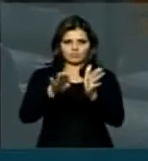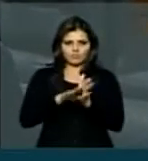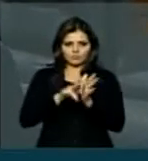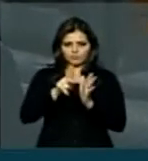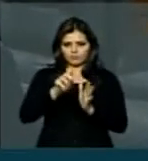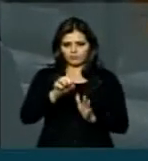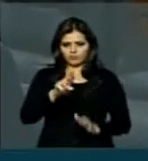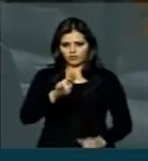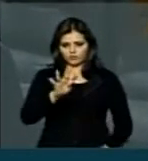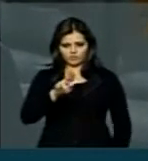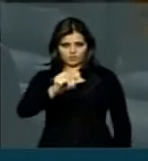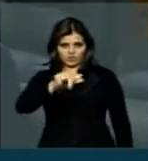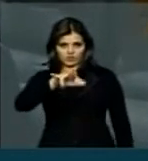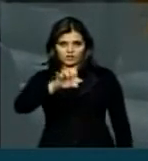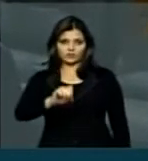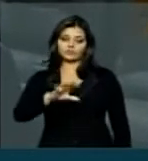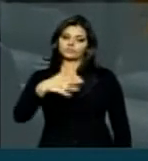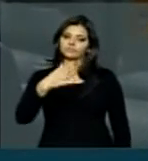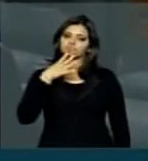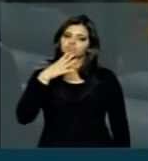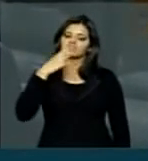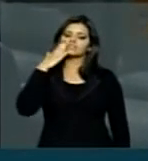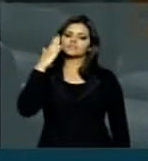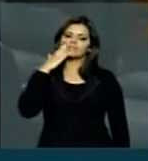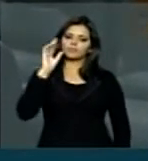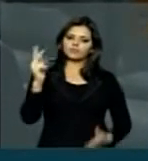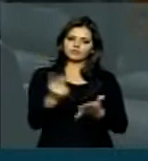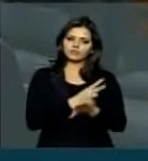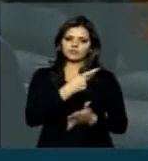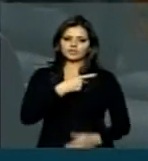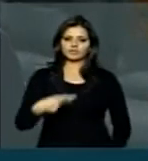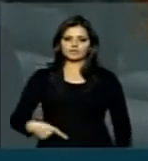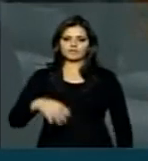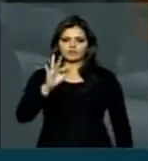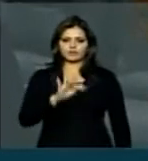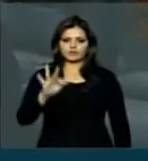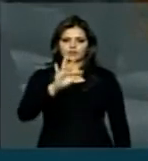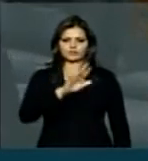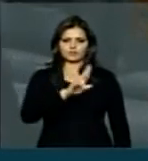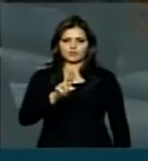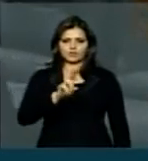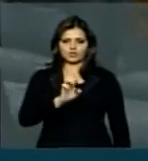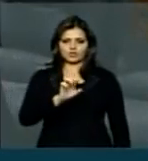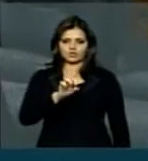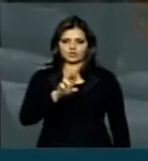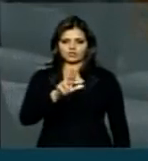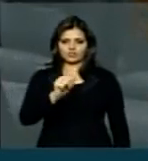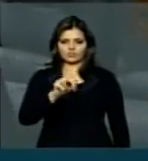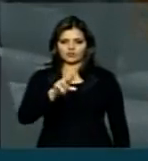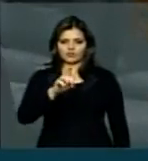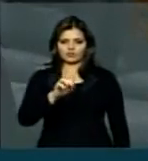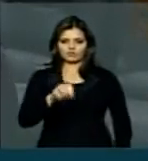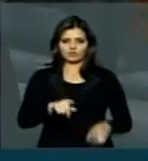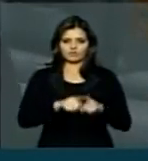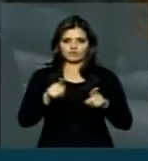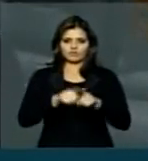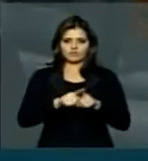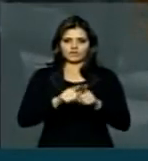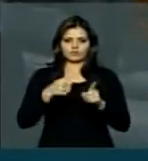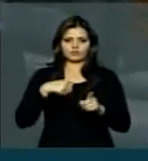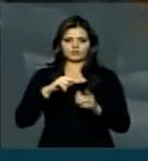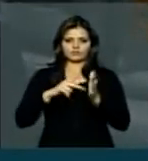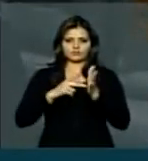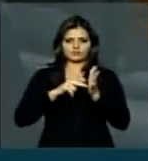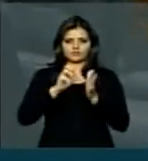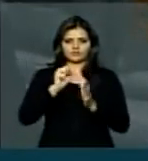portos. Temos conhecimento através do presidente da Federação, Eduardo Lírio, e também do Cirino, lá do Sindicato de